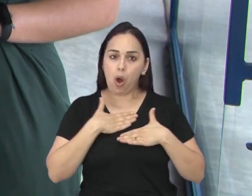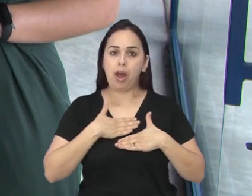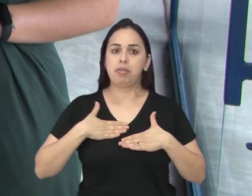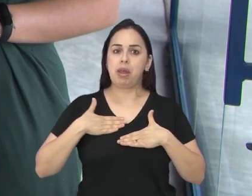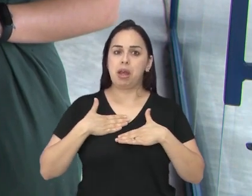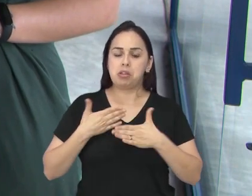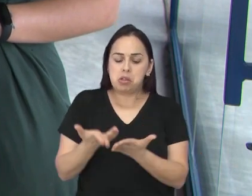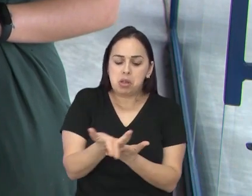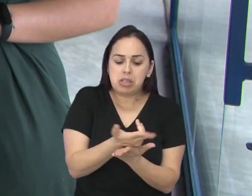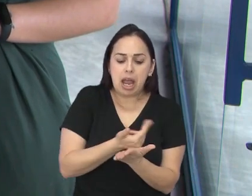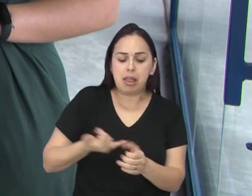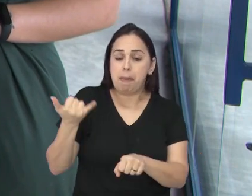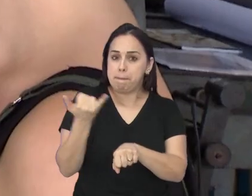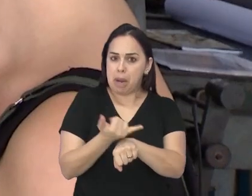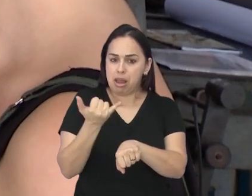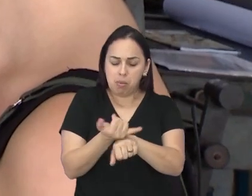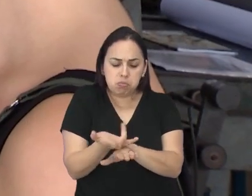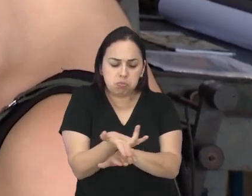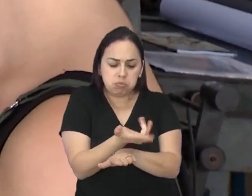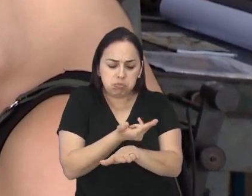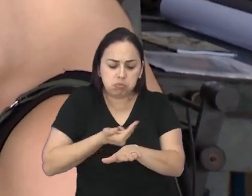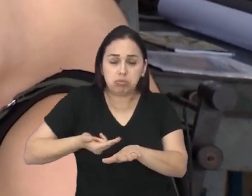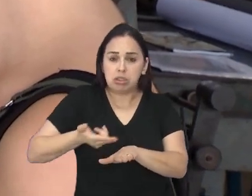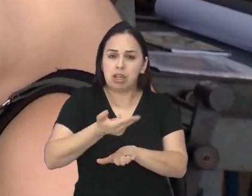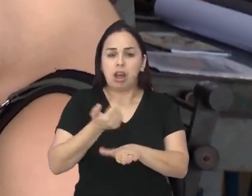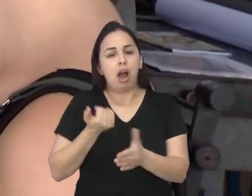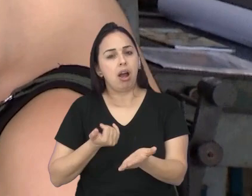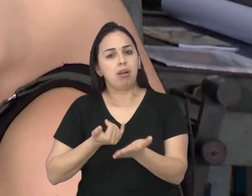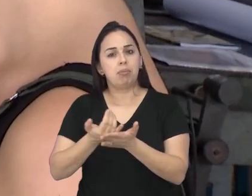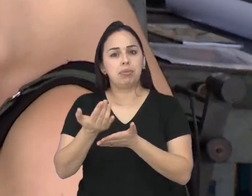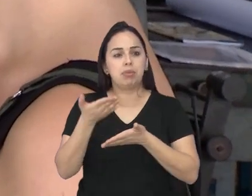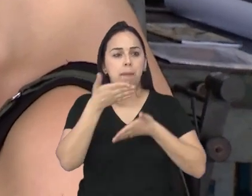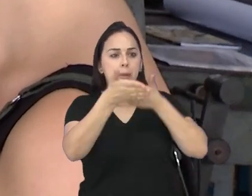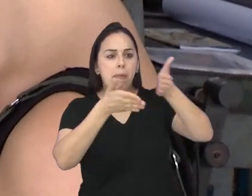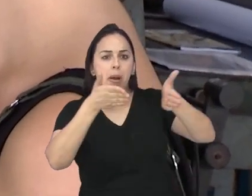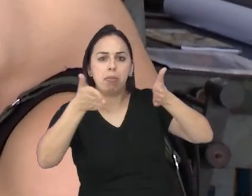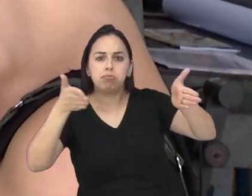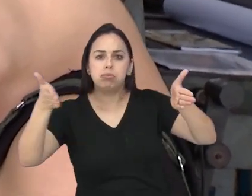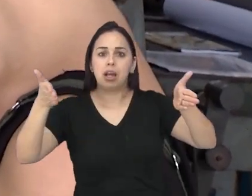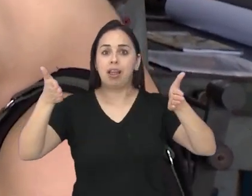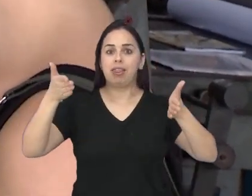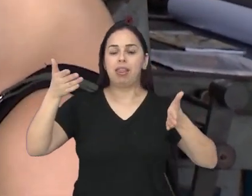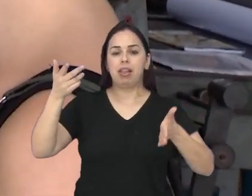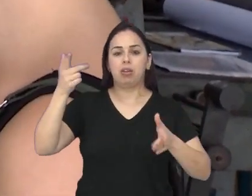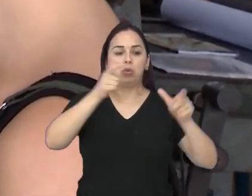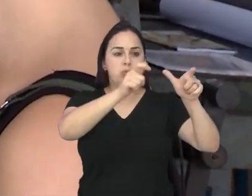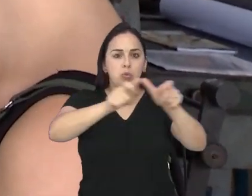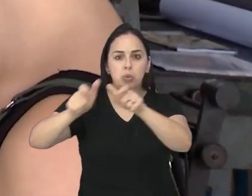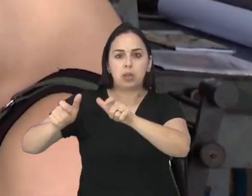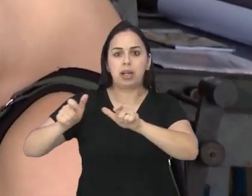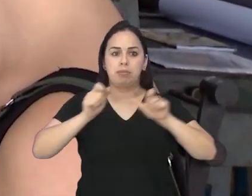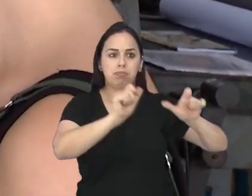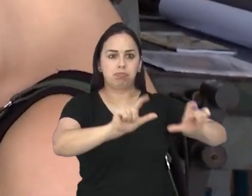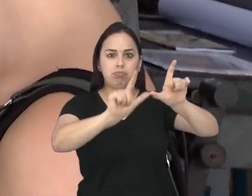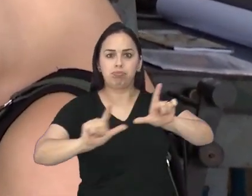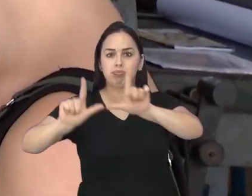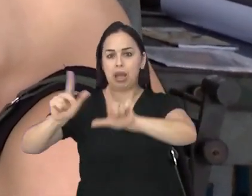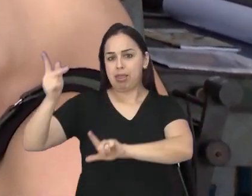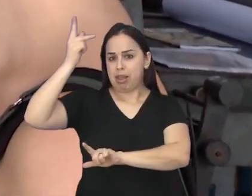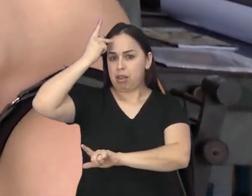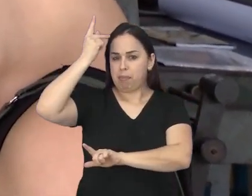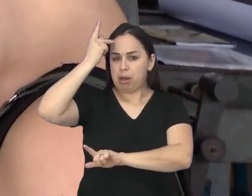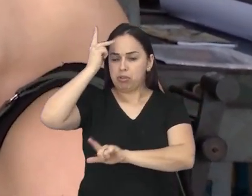gravura em metal e comecei a frequentar uns ateliês de São Paulo em gravura em metal.